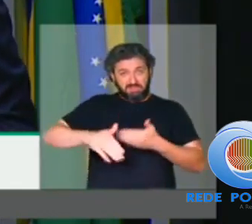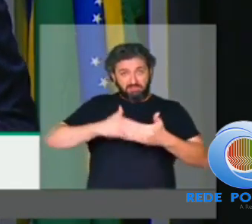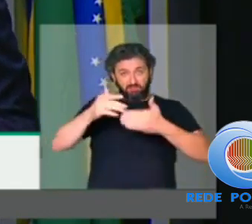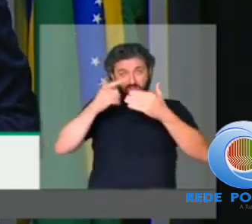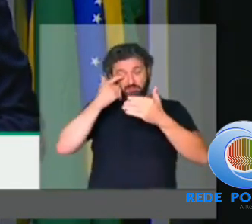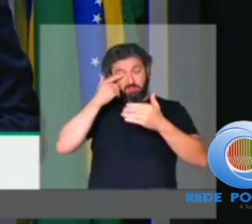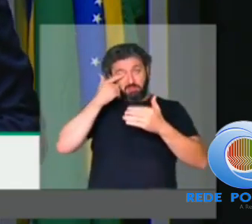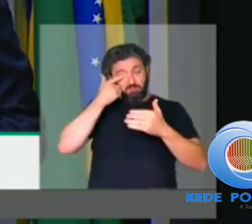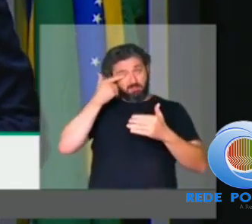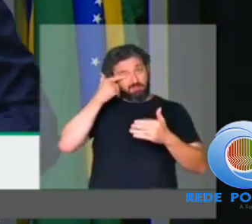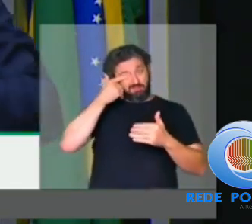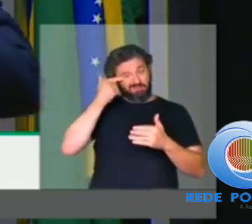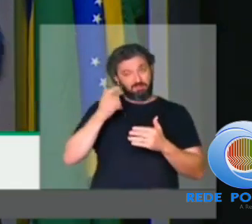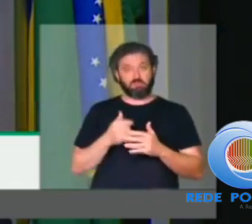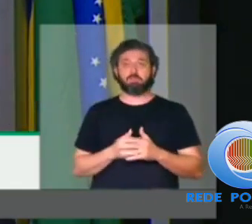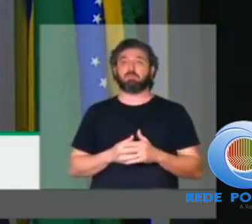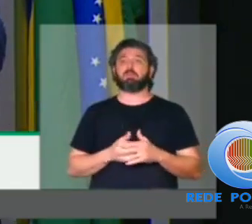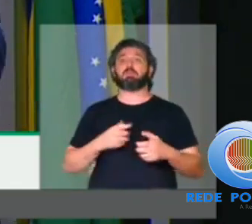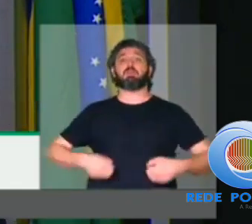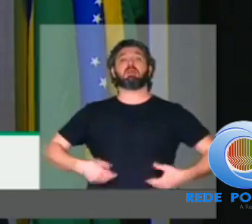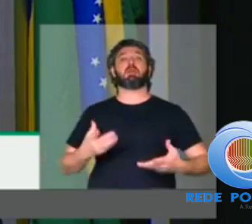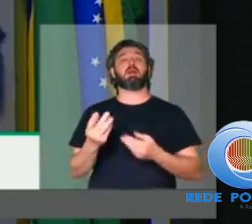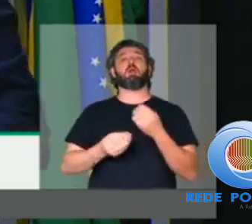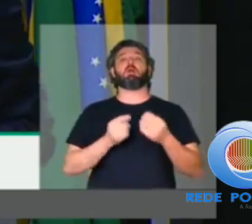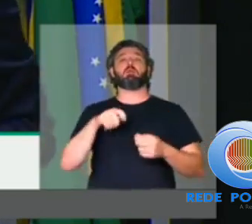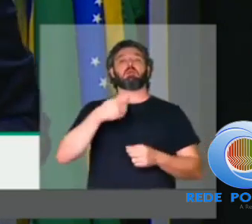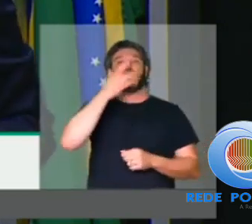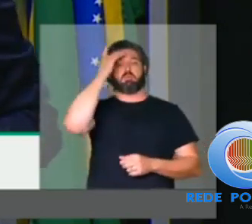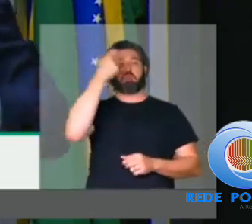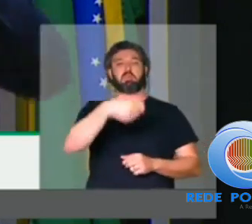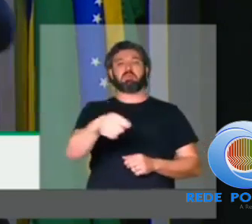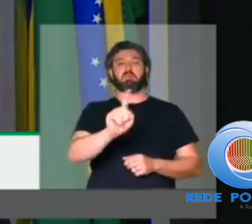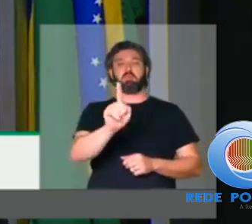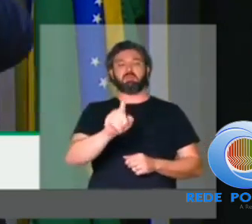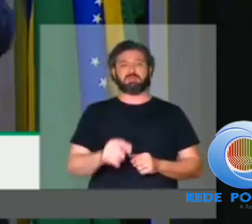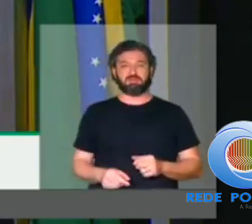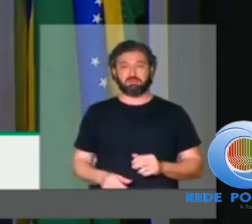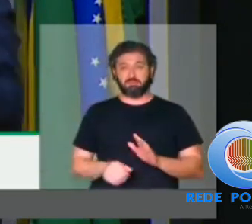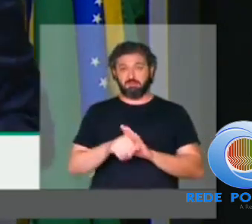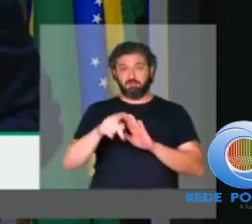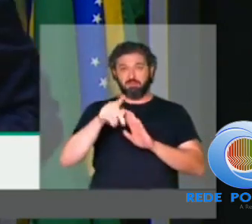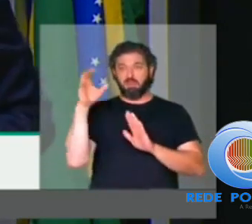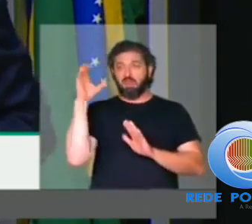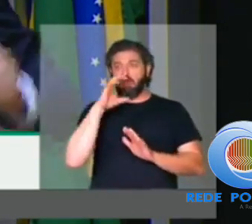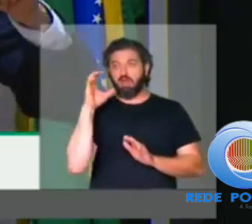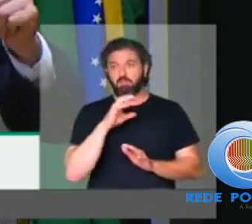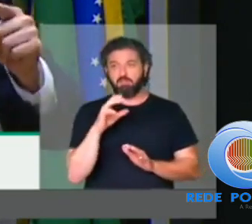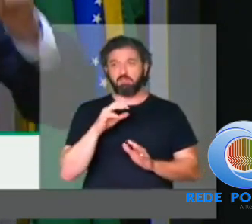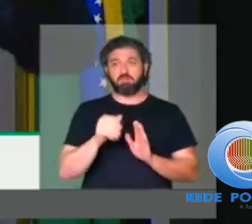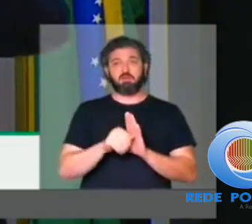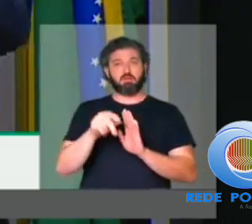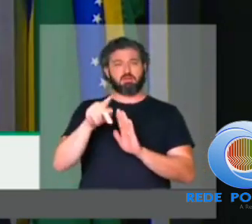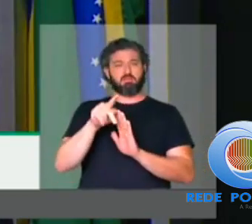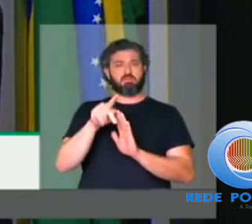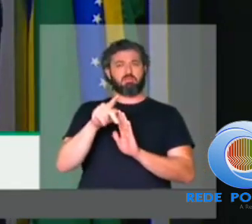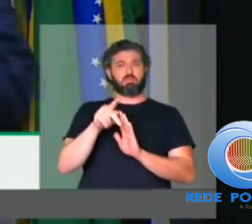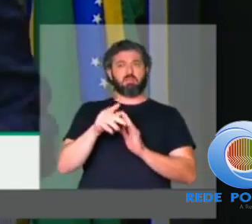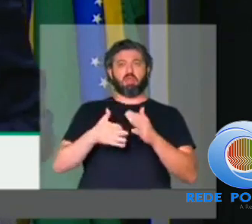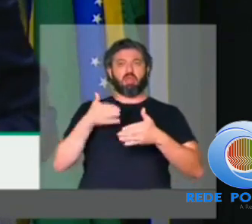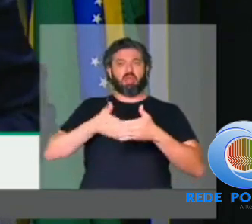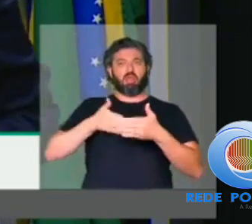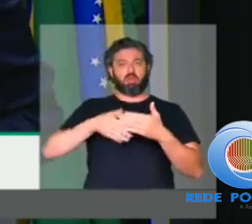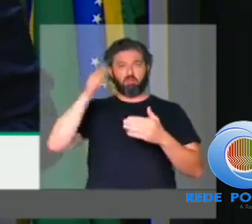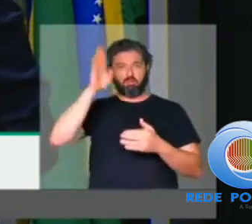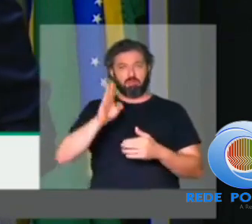Desenvolvimento Municipal de Porto Alegre está sendo gasto em quem não precisa. Essa MP agiliza. Essa MP não pode